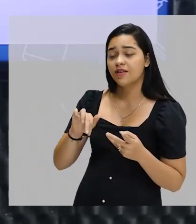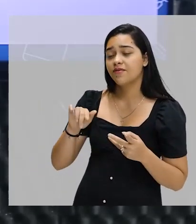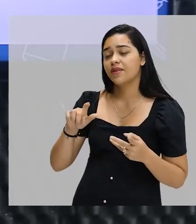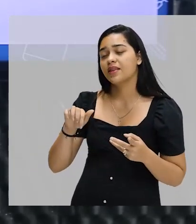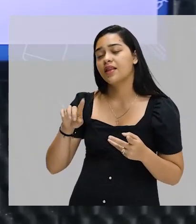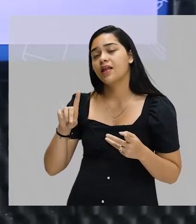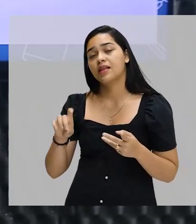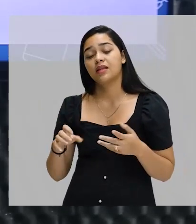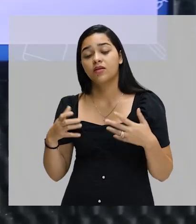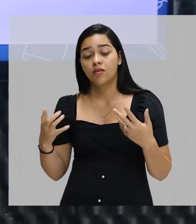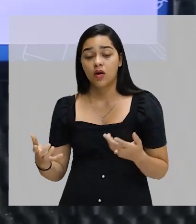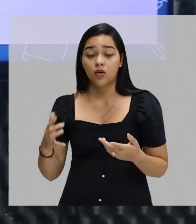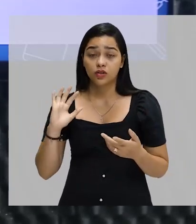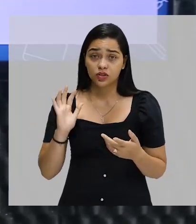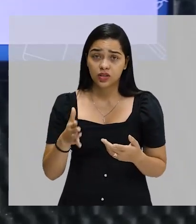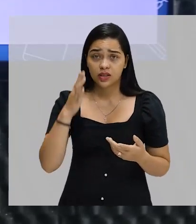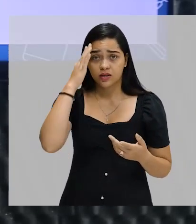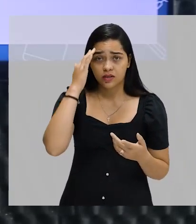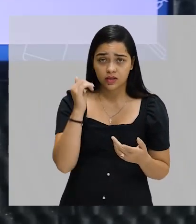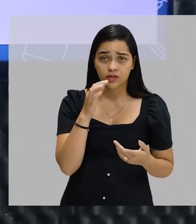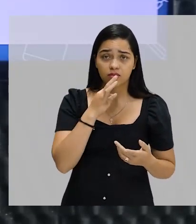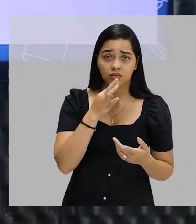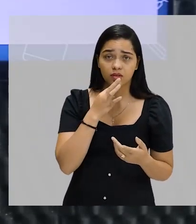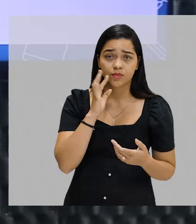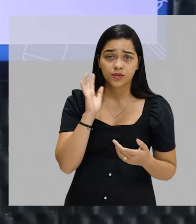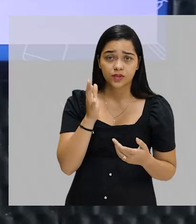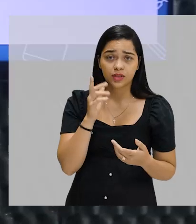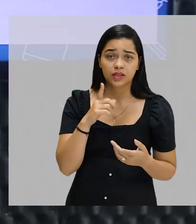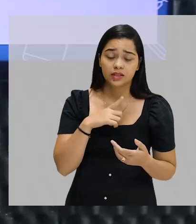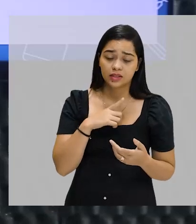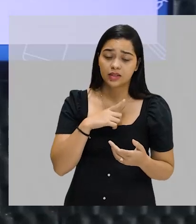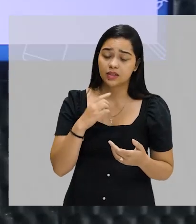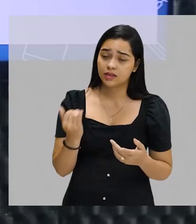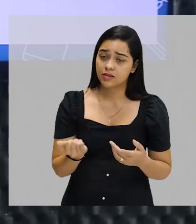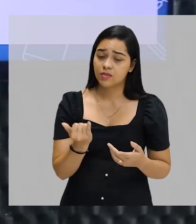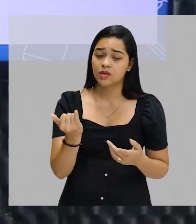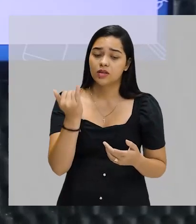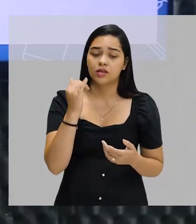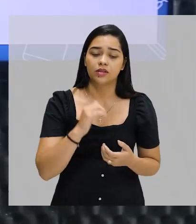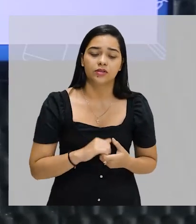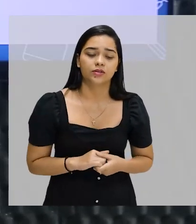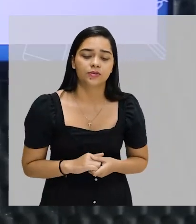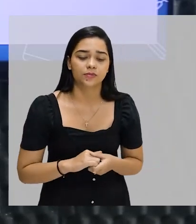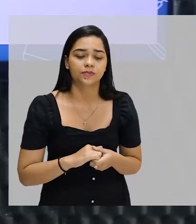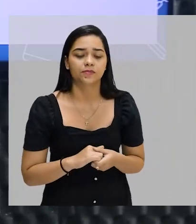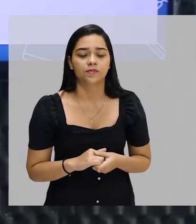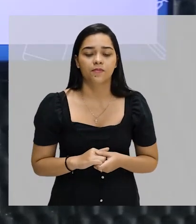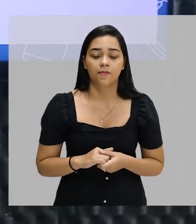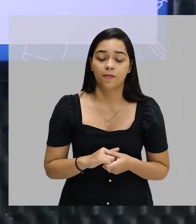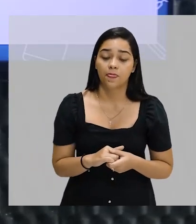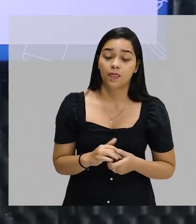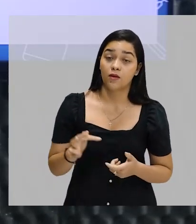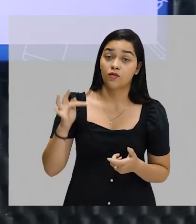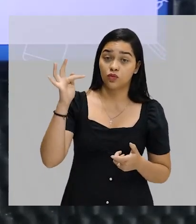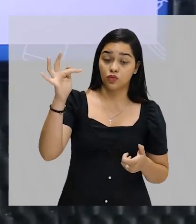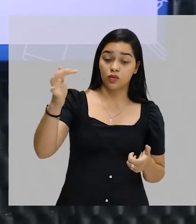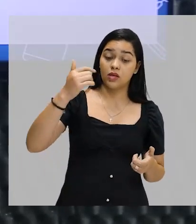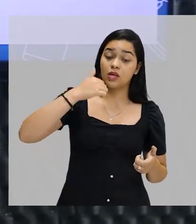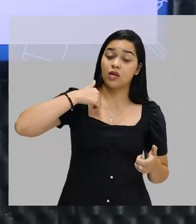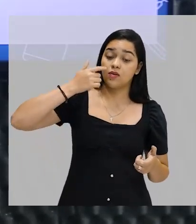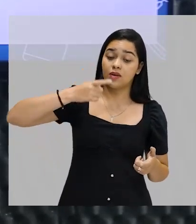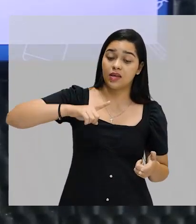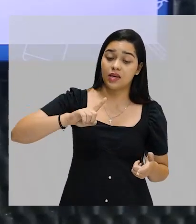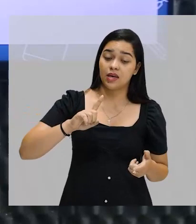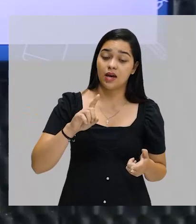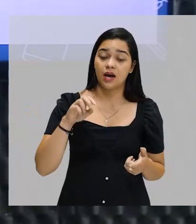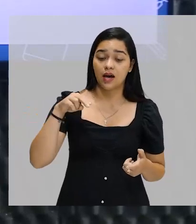O que diferencia é porque nós já conhecemos as preposições essenciais. Olha só. Em breve irei a Nova